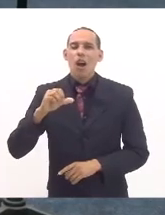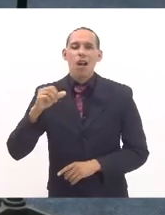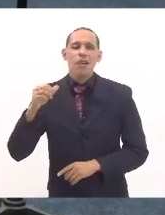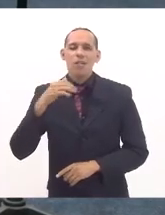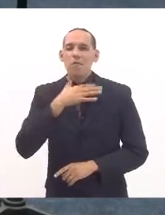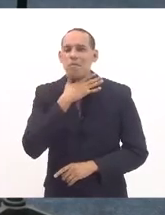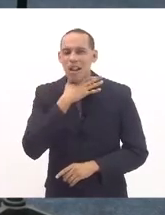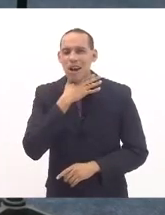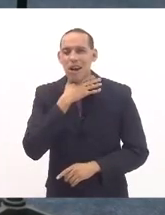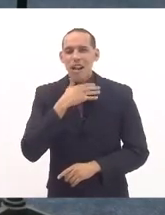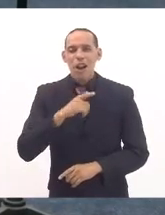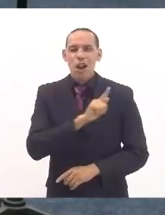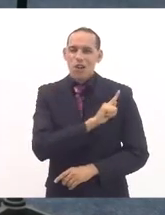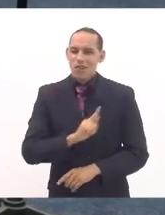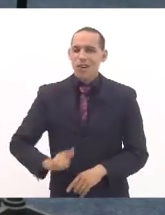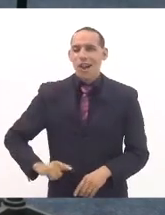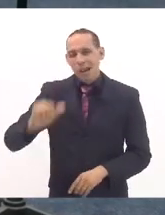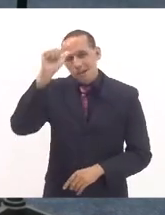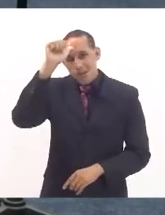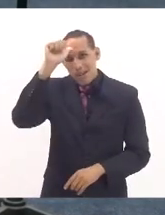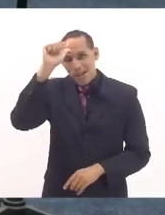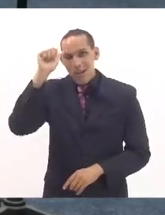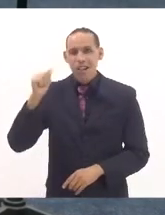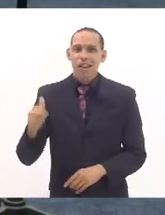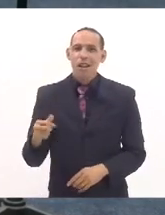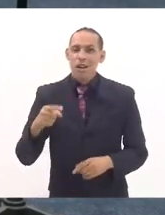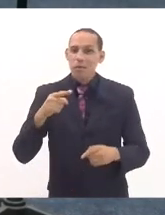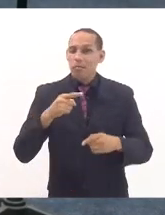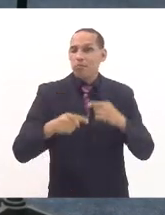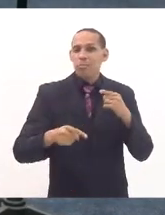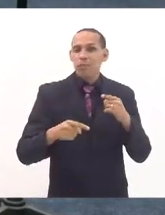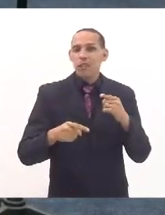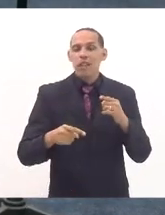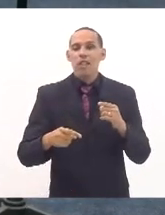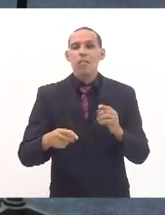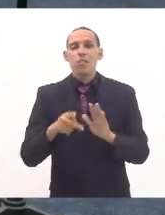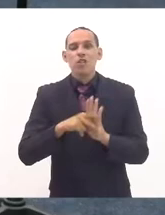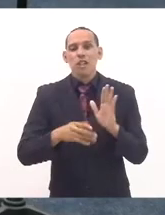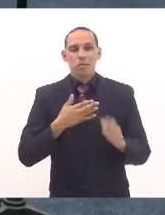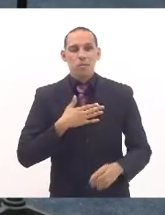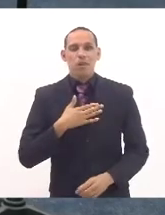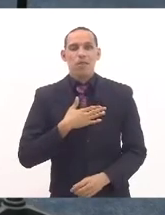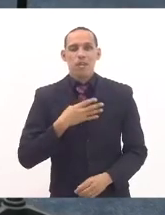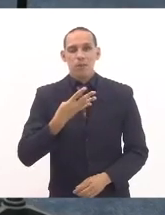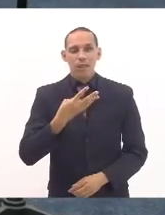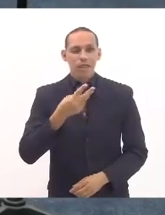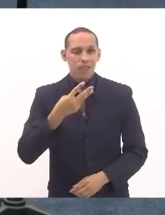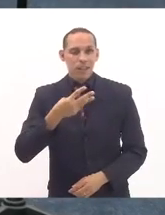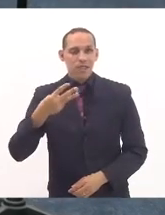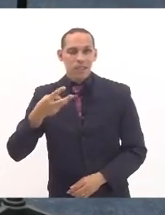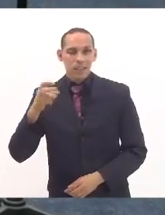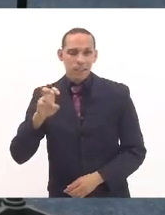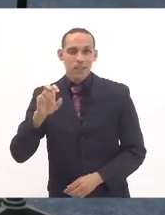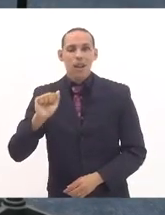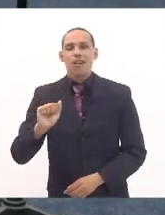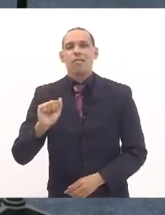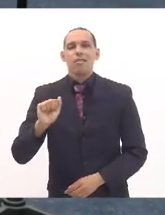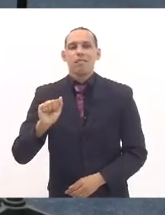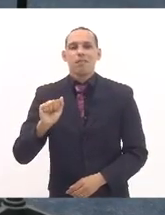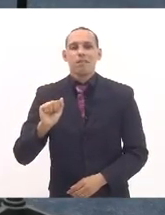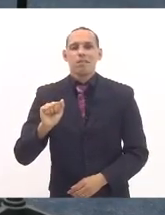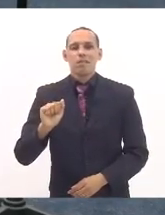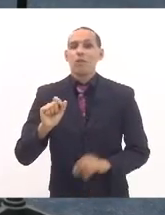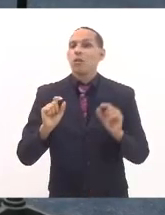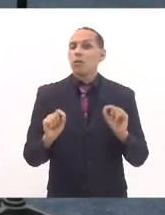governador Cláudio Castro vetou o meu projeto de lei 4335-A, que